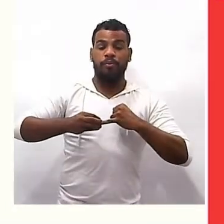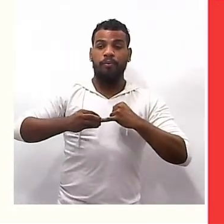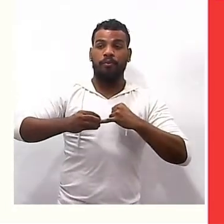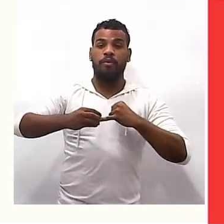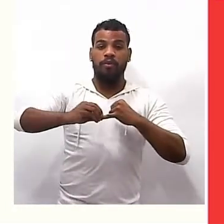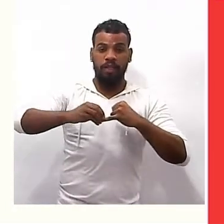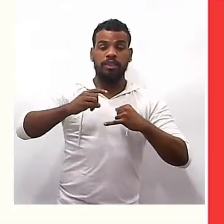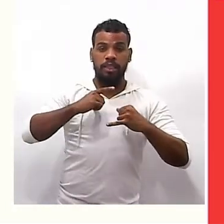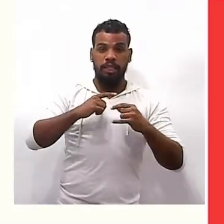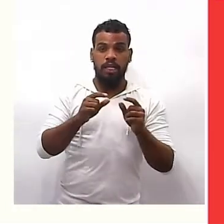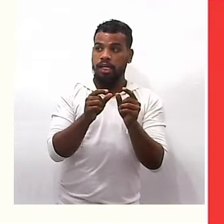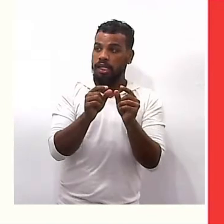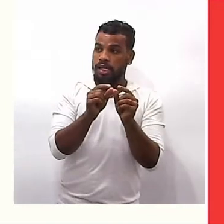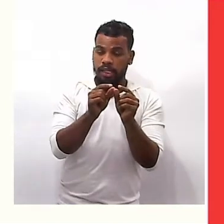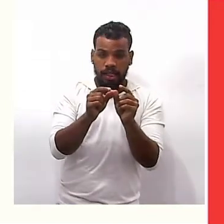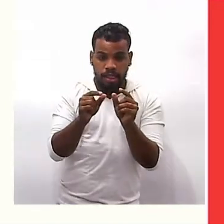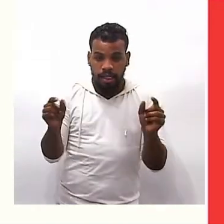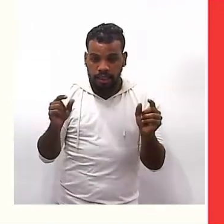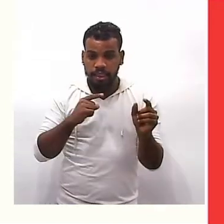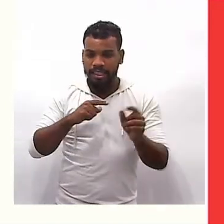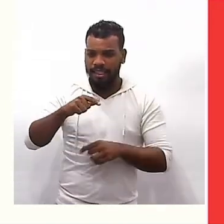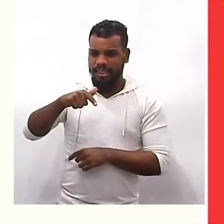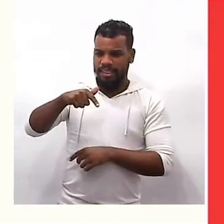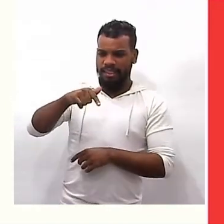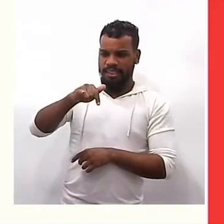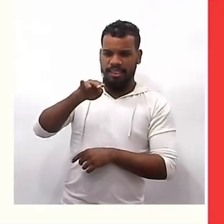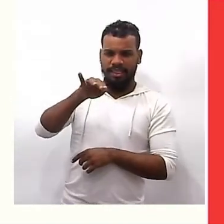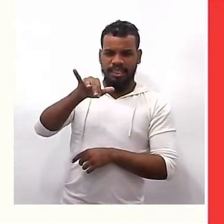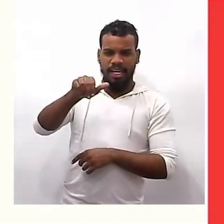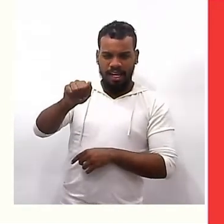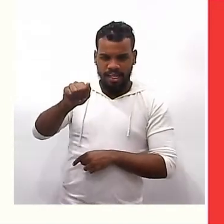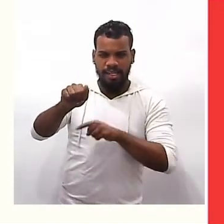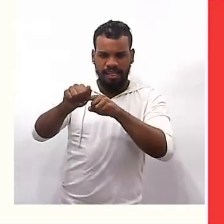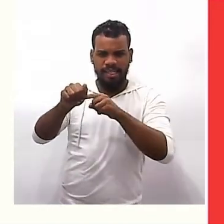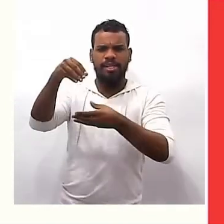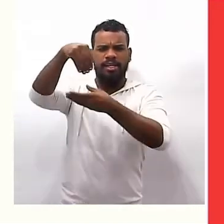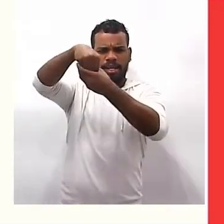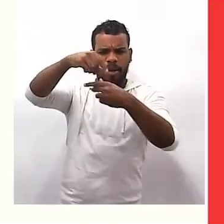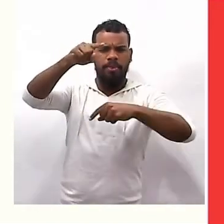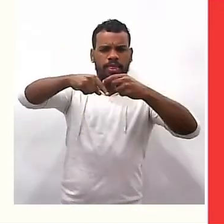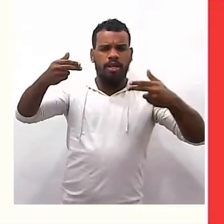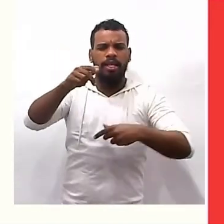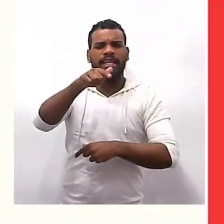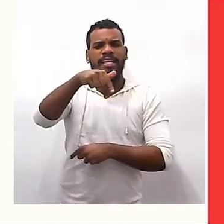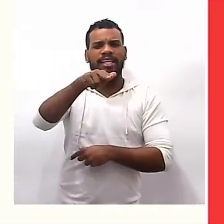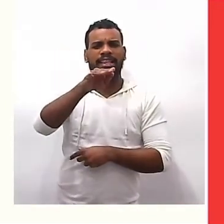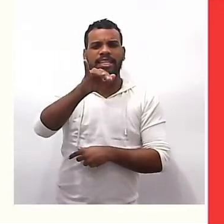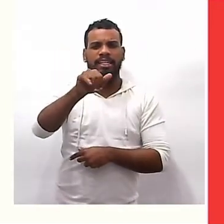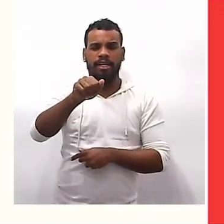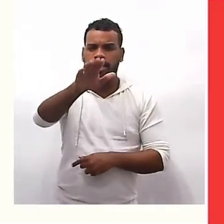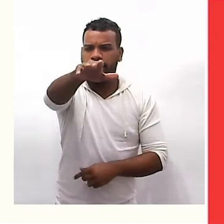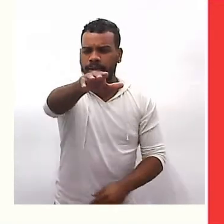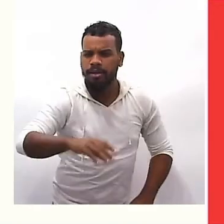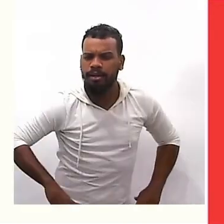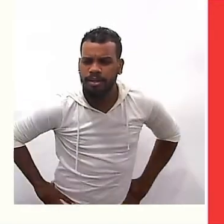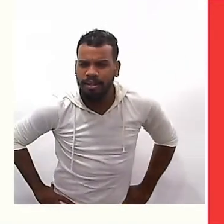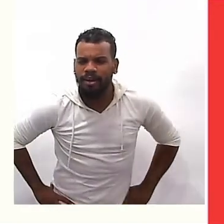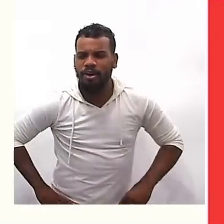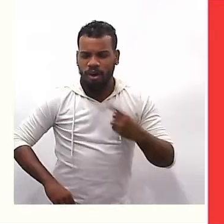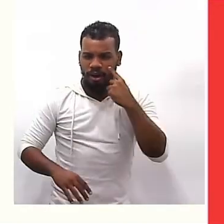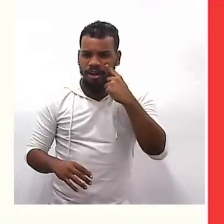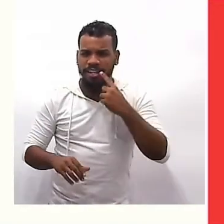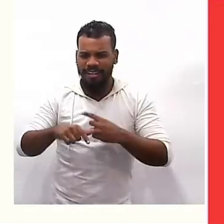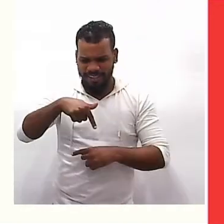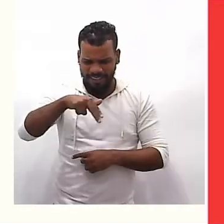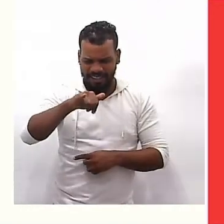apresenta sementes com alto teor de quitina. O feijão, pois apresenta sementes com alto teor de quitina. Ei, menino, olhe,